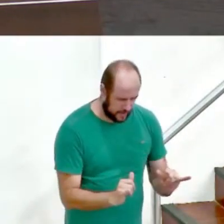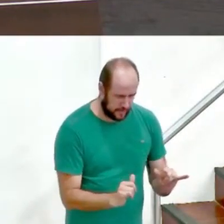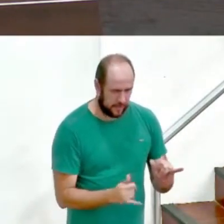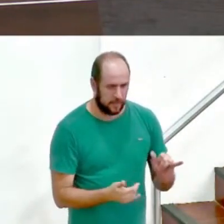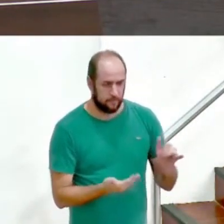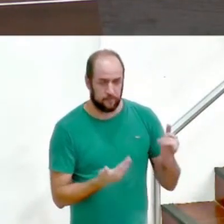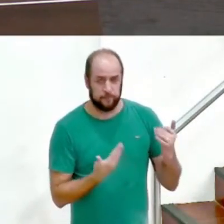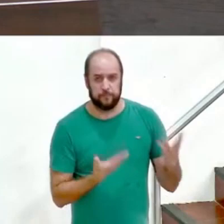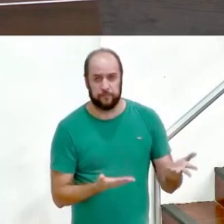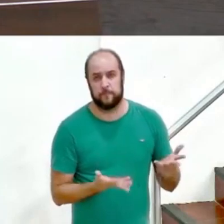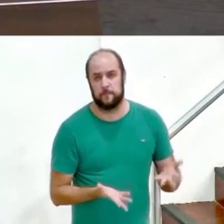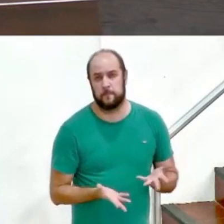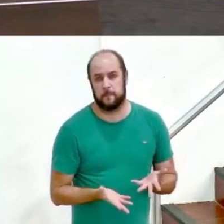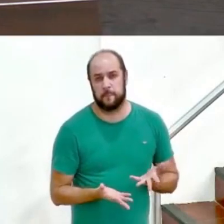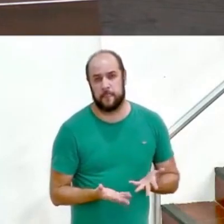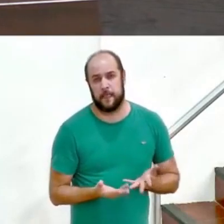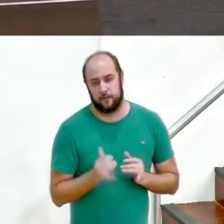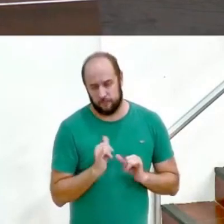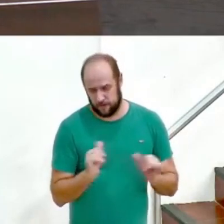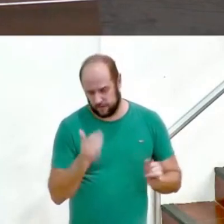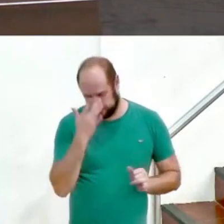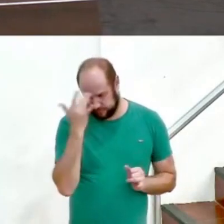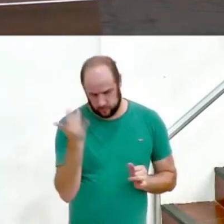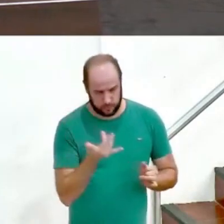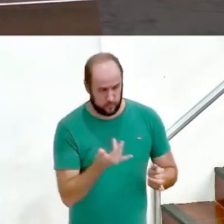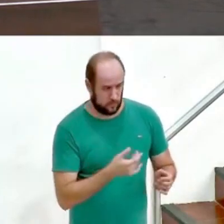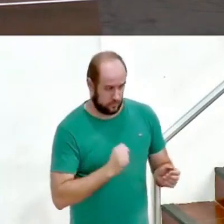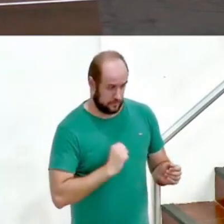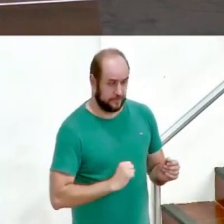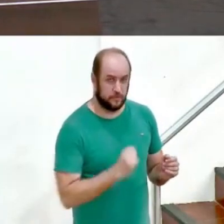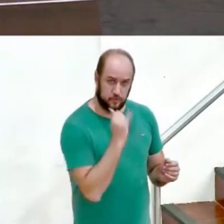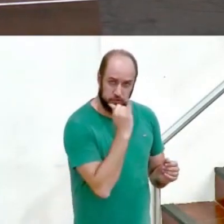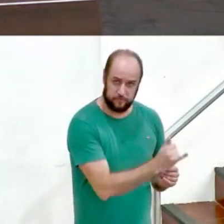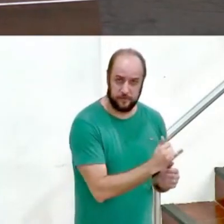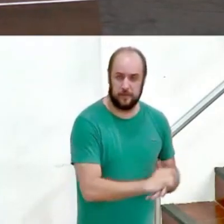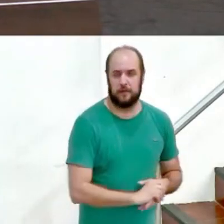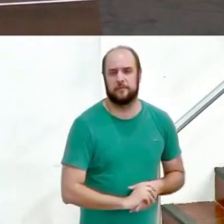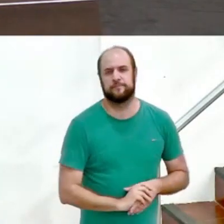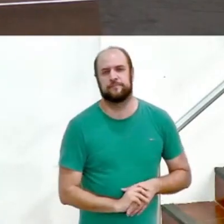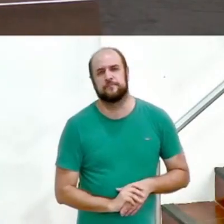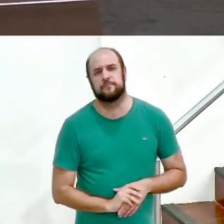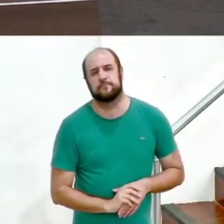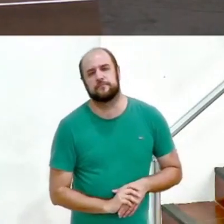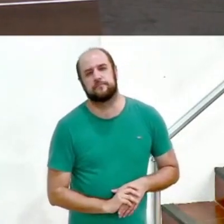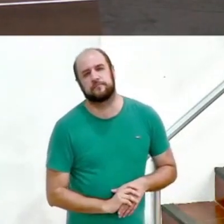àqueles que estão diante dele, falando a respeito